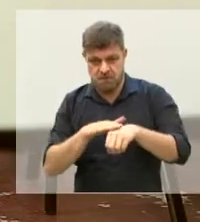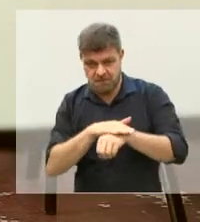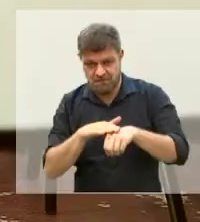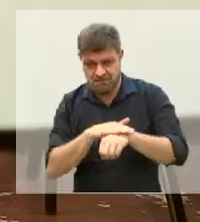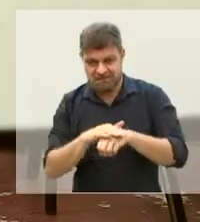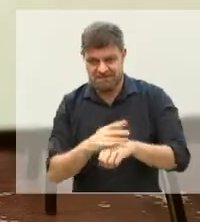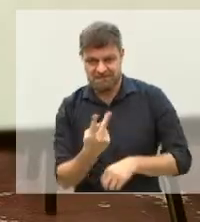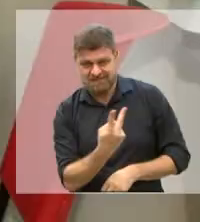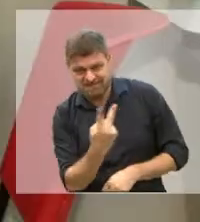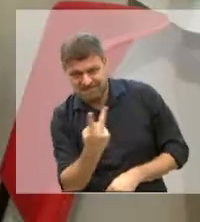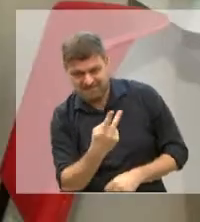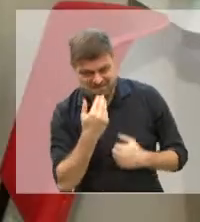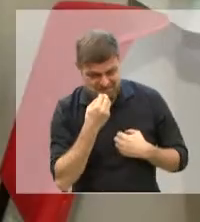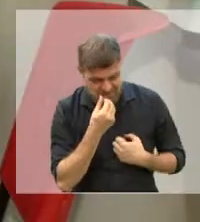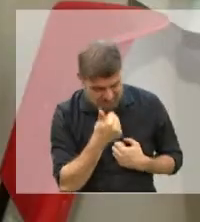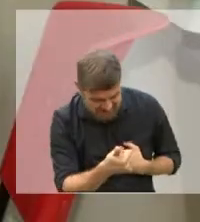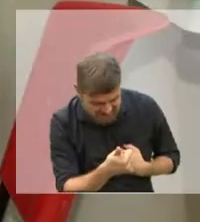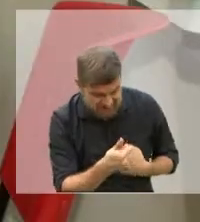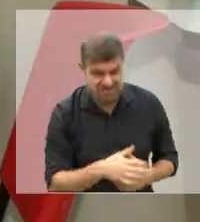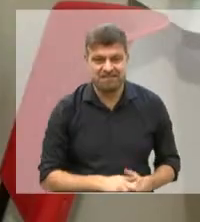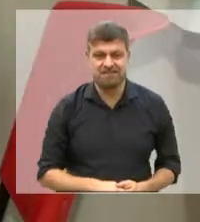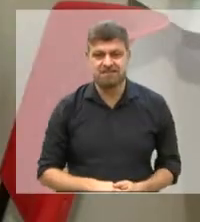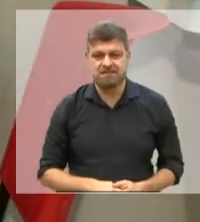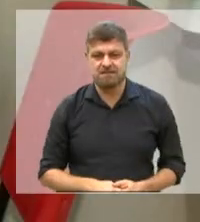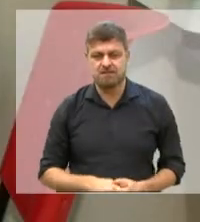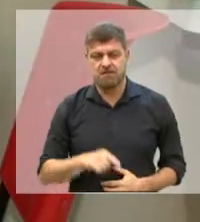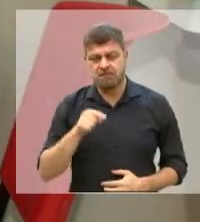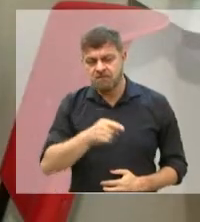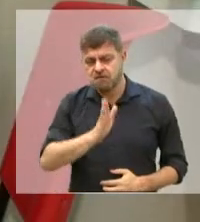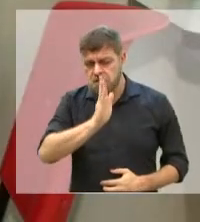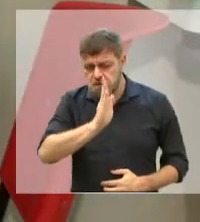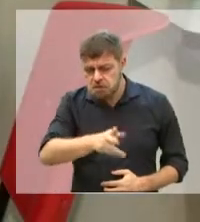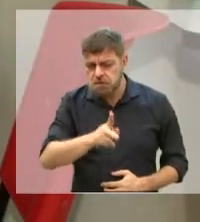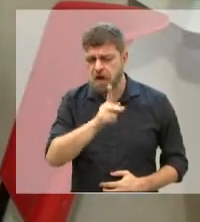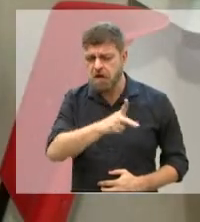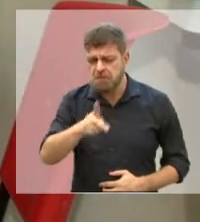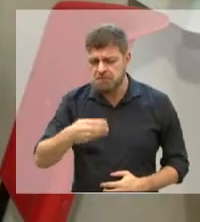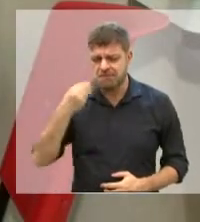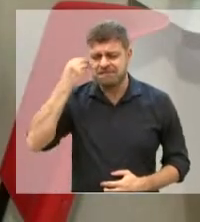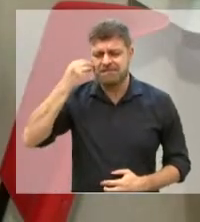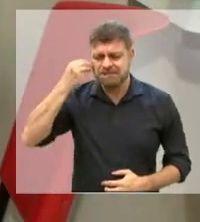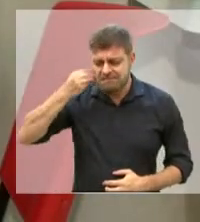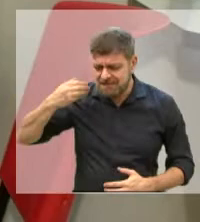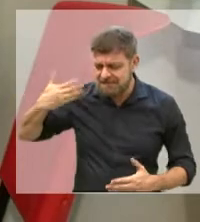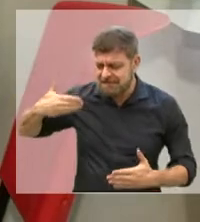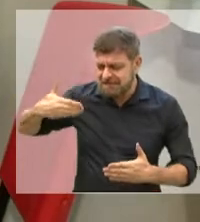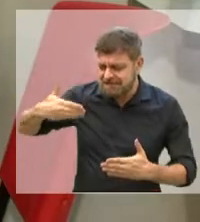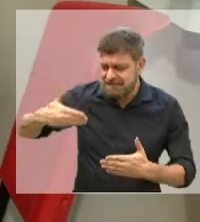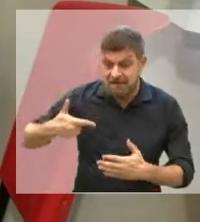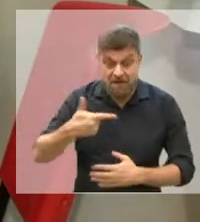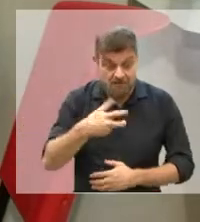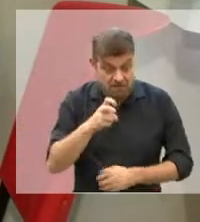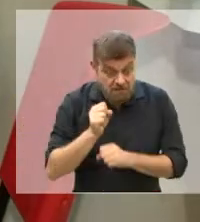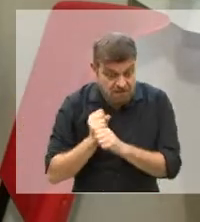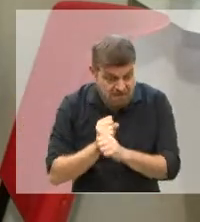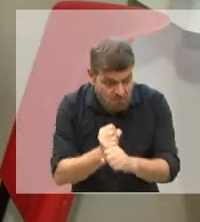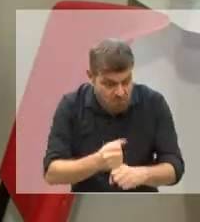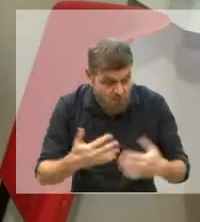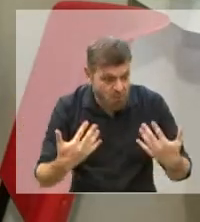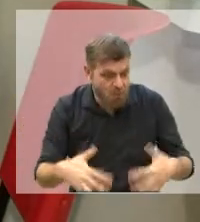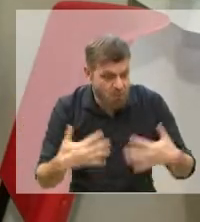Nelson, tudo bem? Tudo bem, você? Vocês são professores com longa carreira, com mais de 25 anos, como o Nelson. O